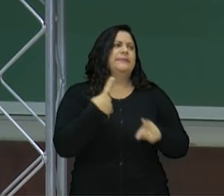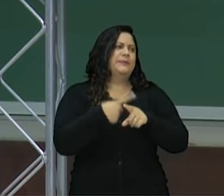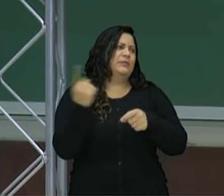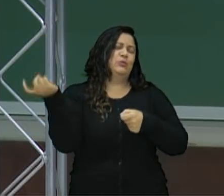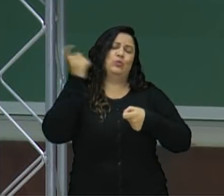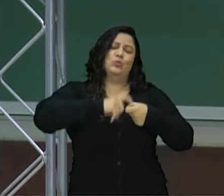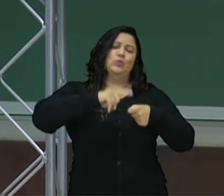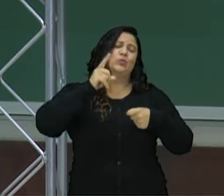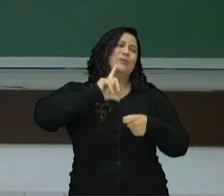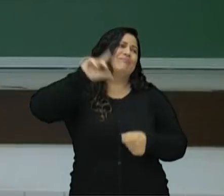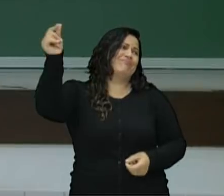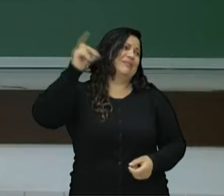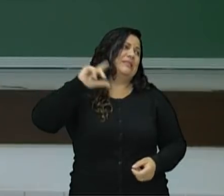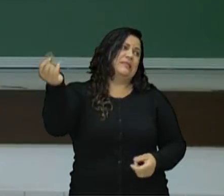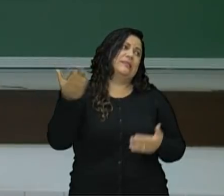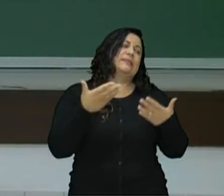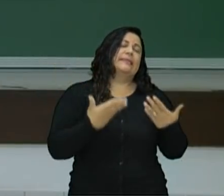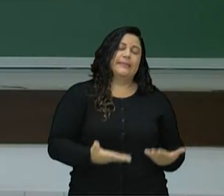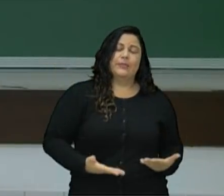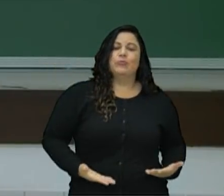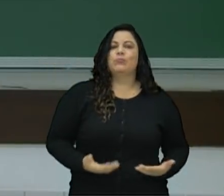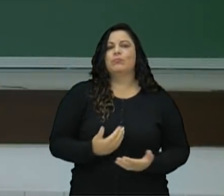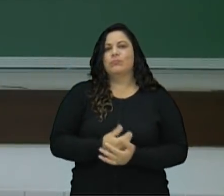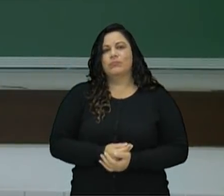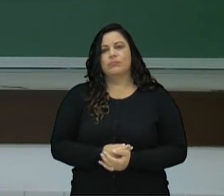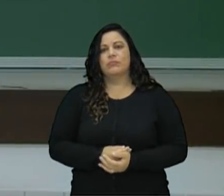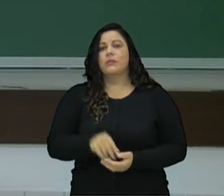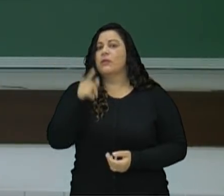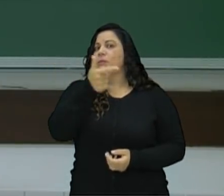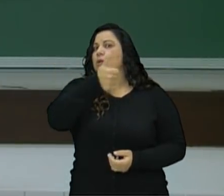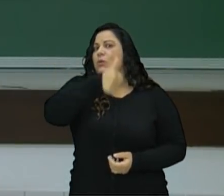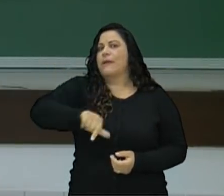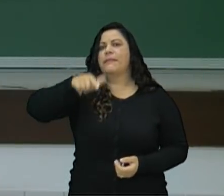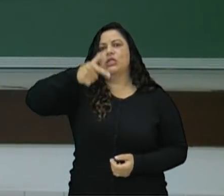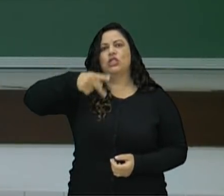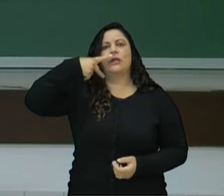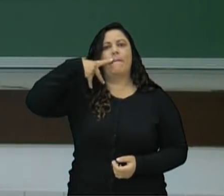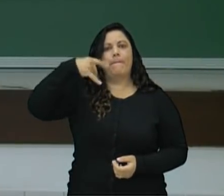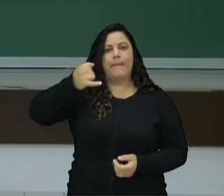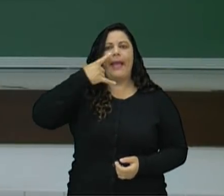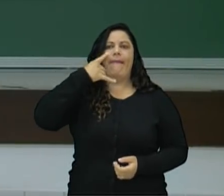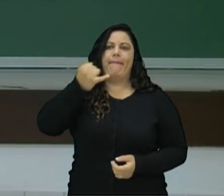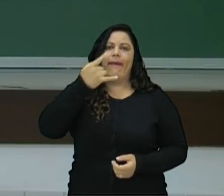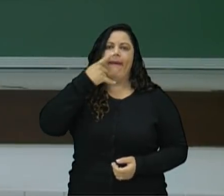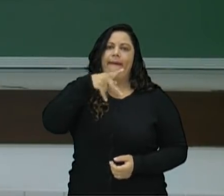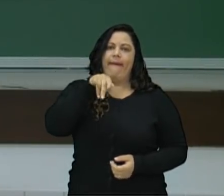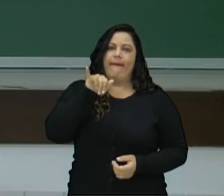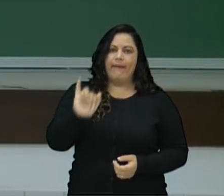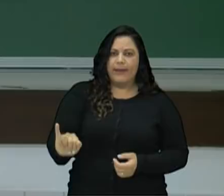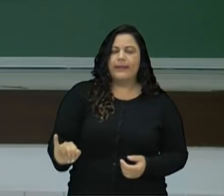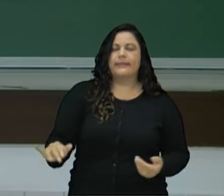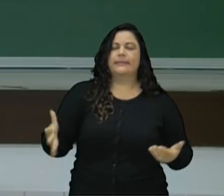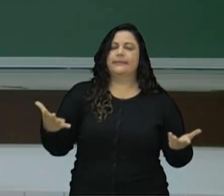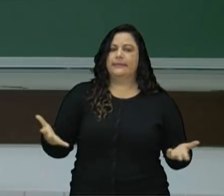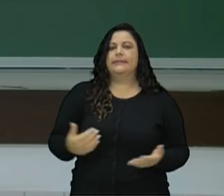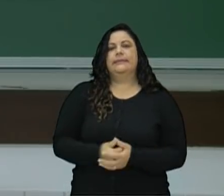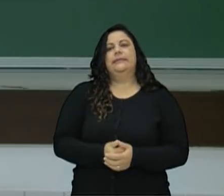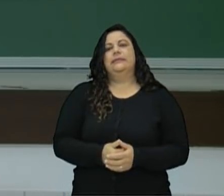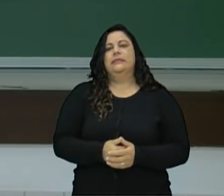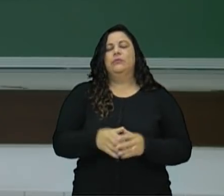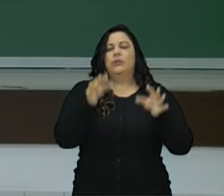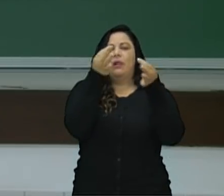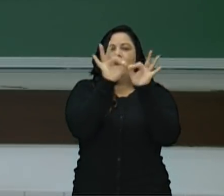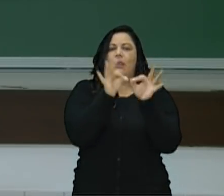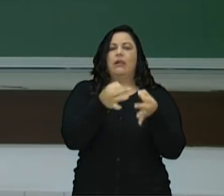se refere ao pai. Então, para não repetir a palavra pai novamente, que ficaria deselegante do ponto de vista da